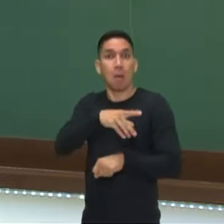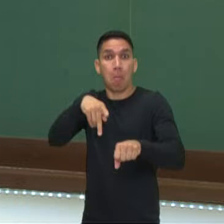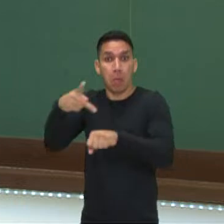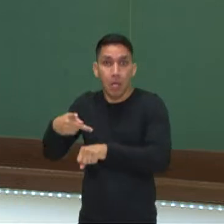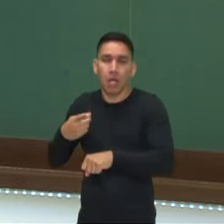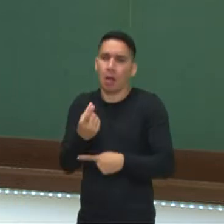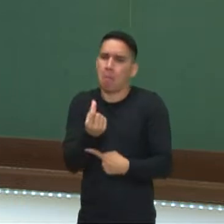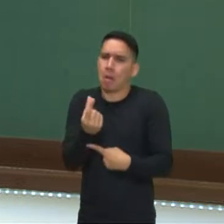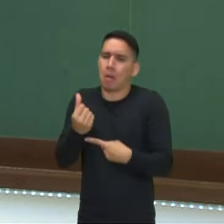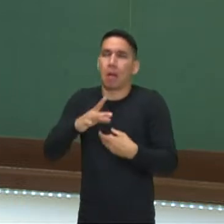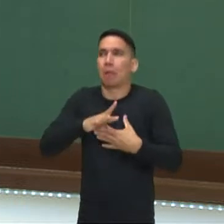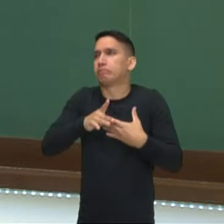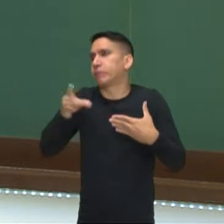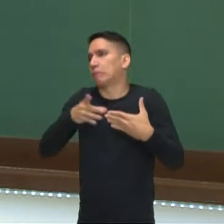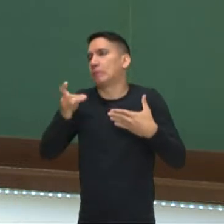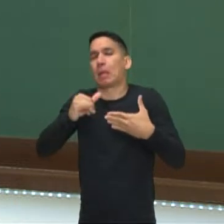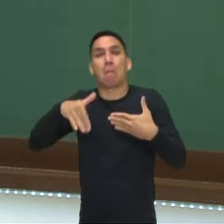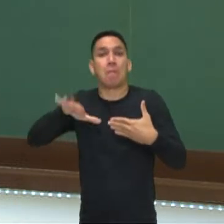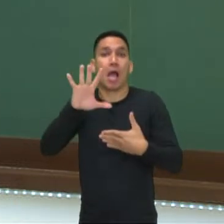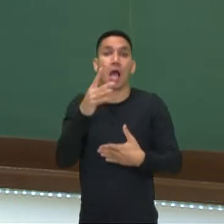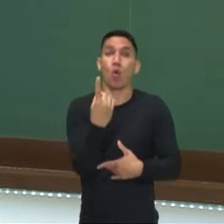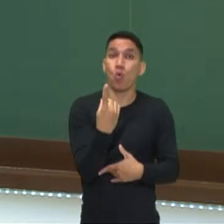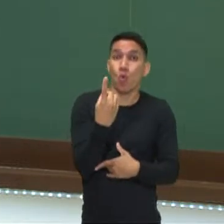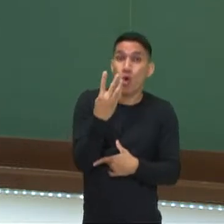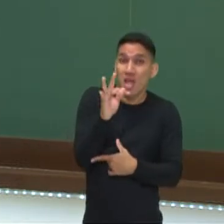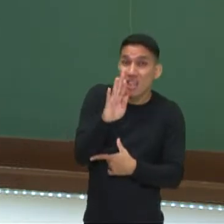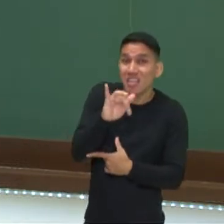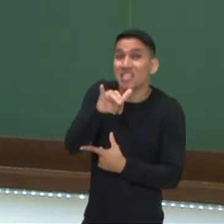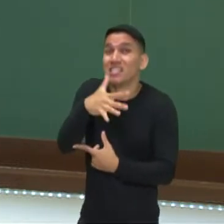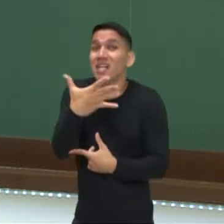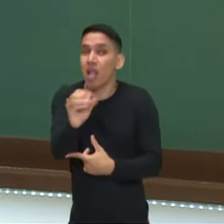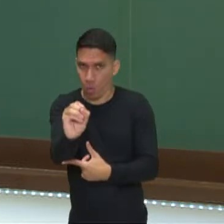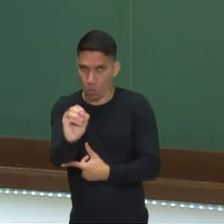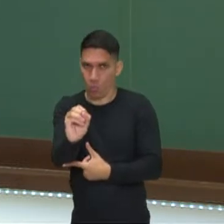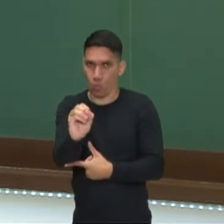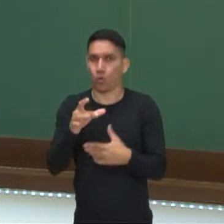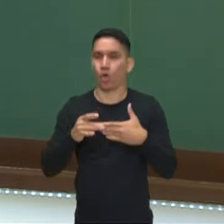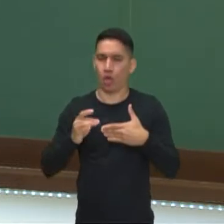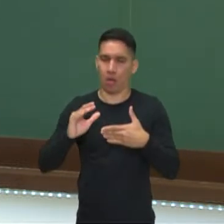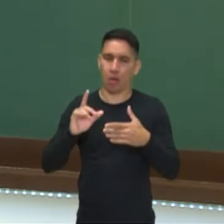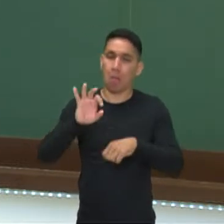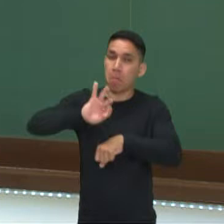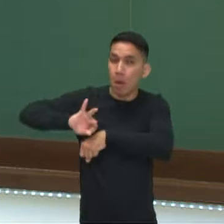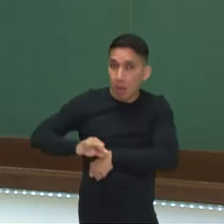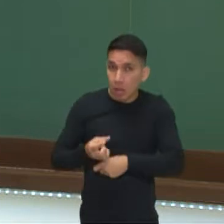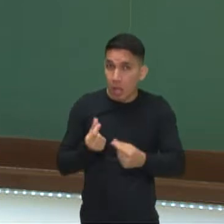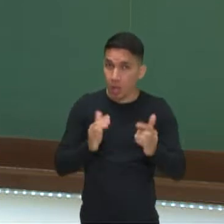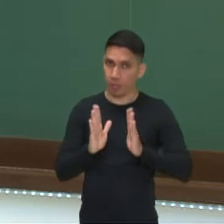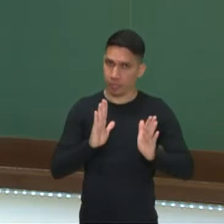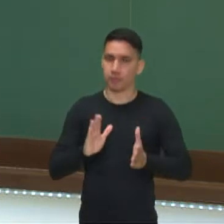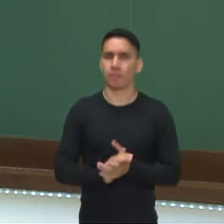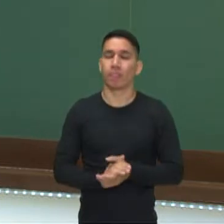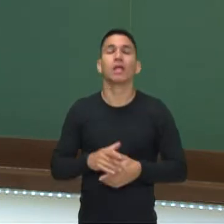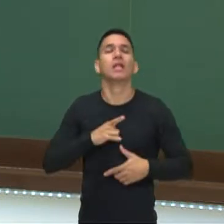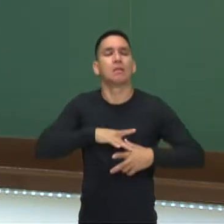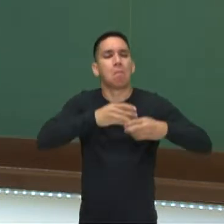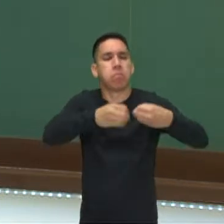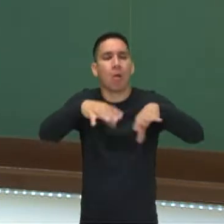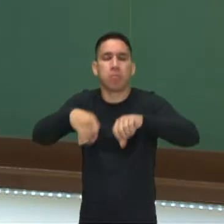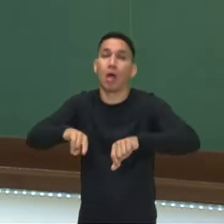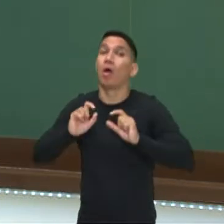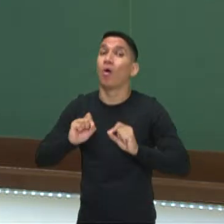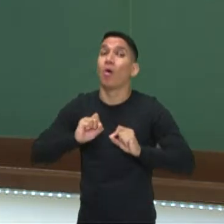época que superaram $1 trilhão em moeda da época, muita destruição, e aí vítimas